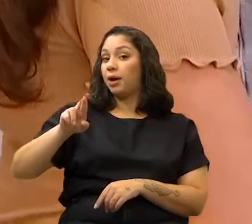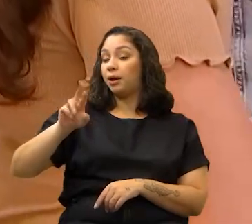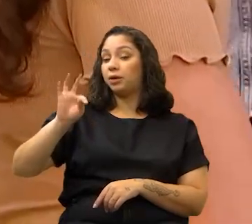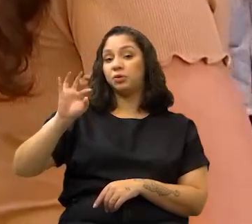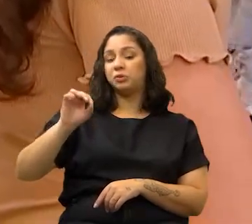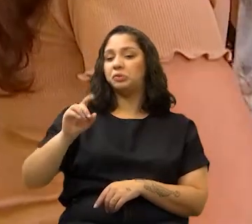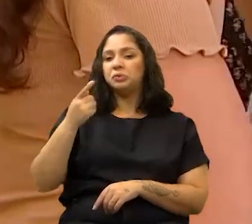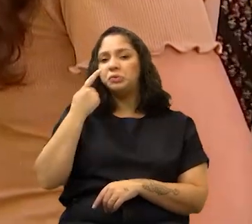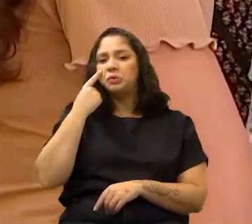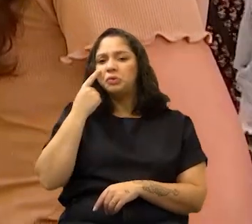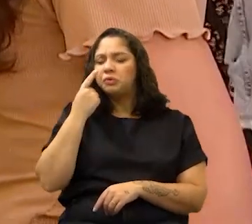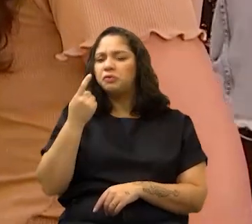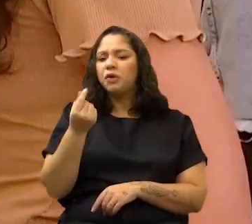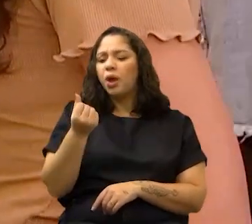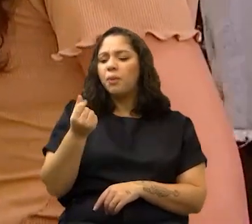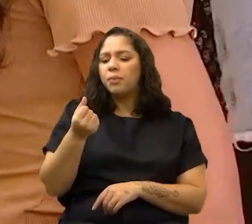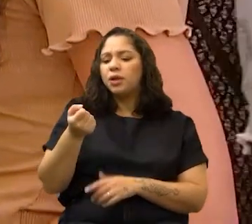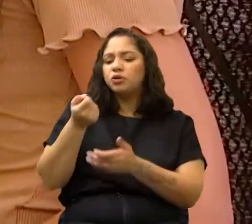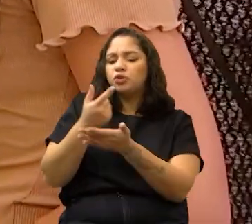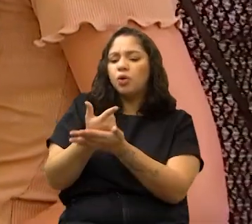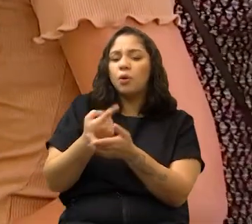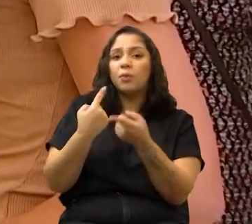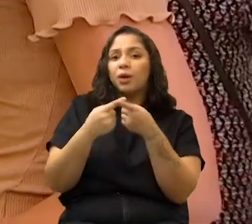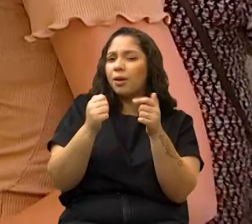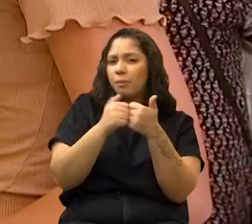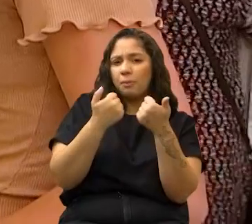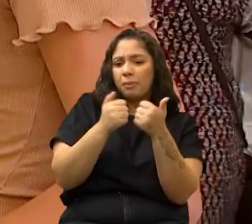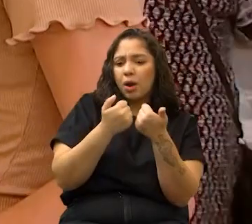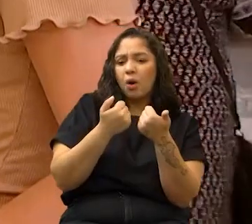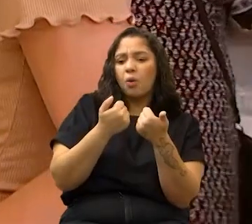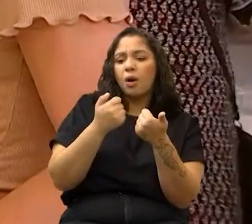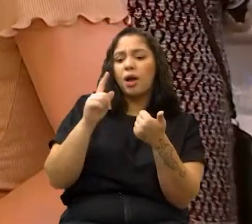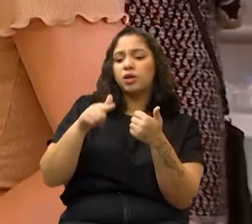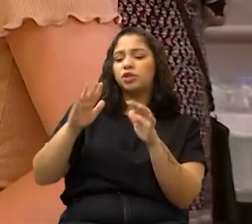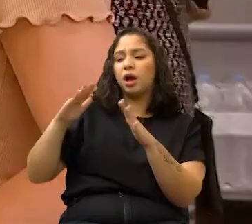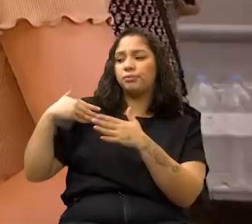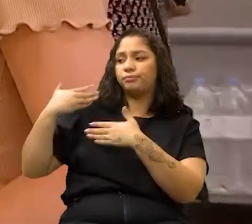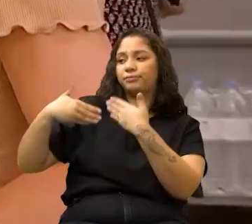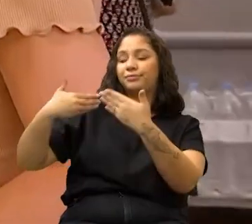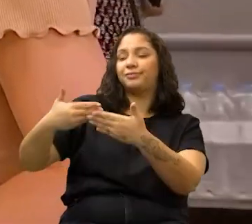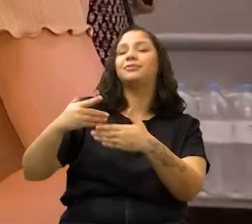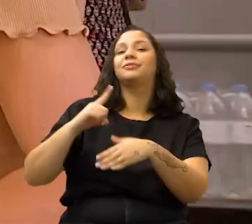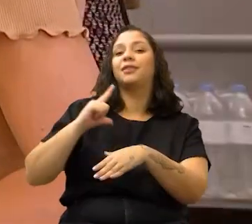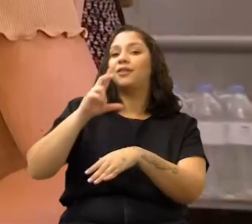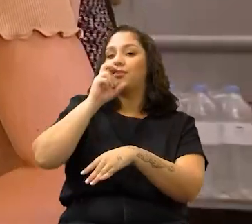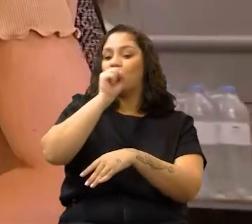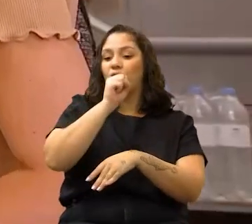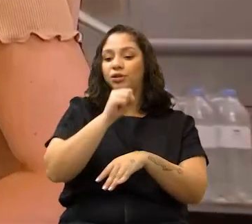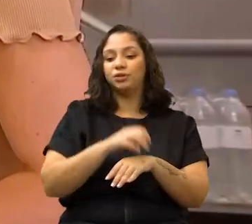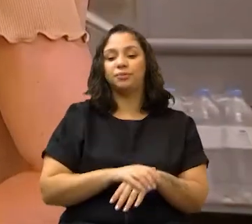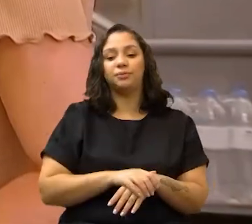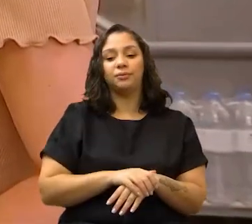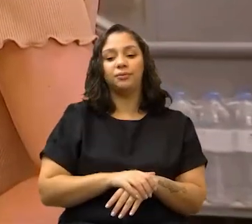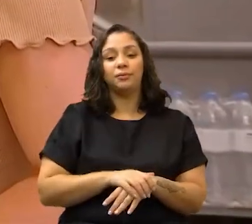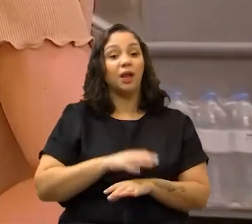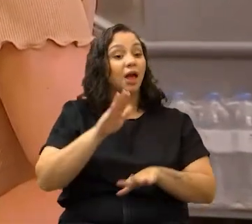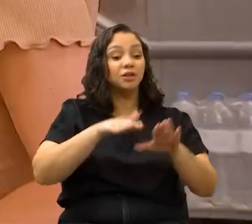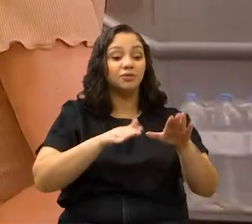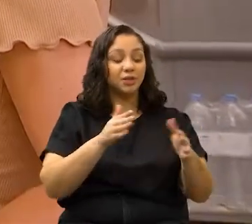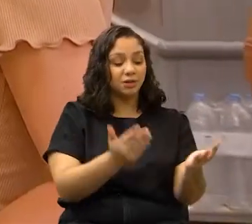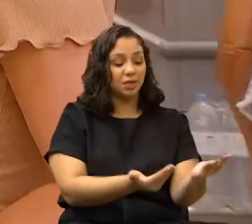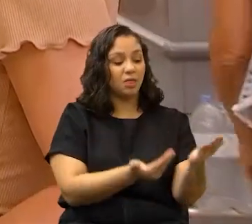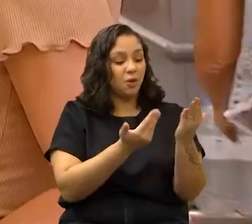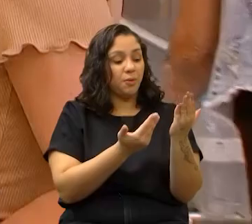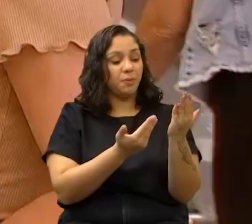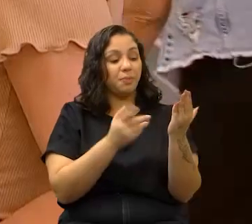consideração na hora da compra. E quando se trata de pão, então, a descendência fala mais alto. Então, às vezes a gente não